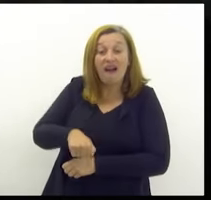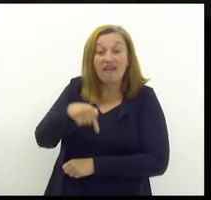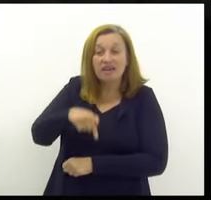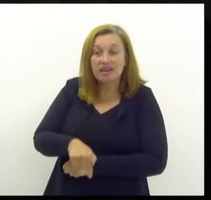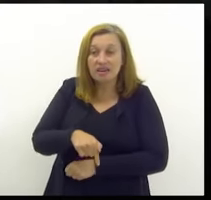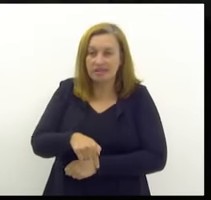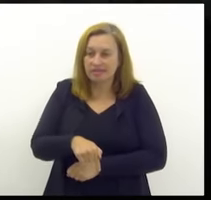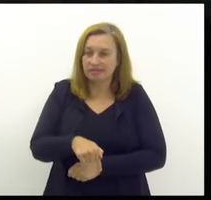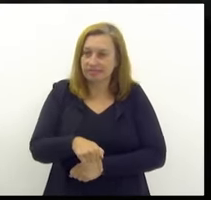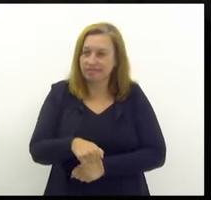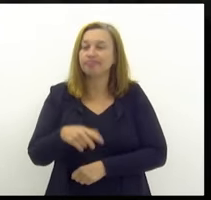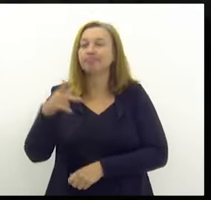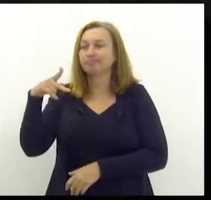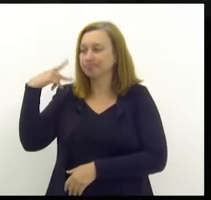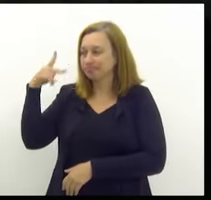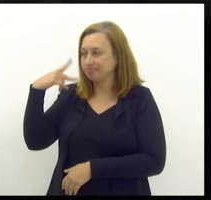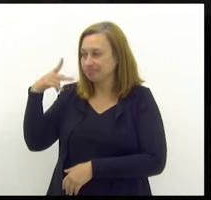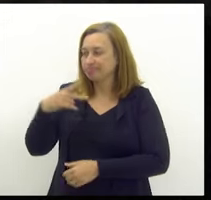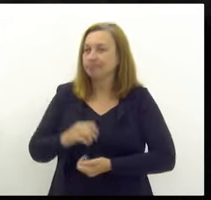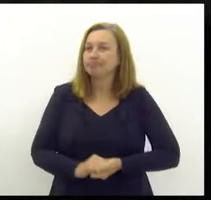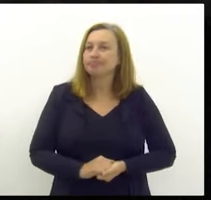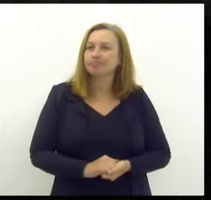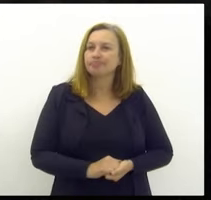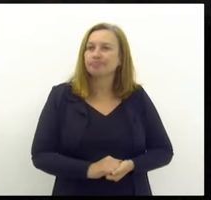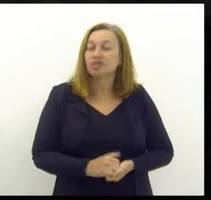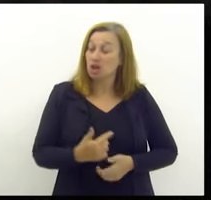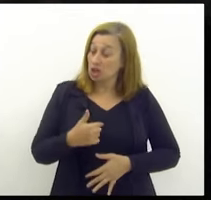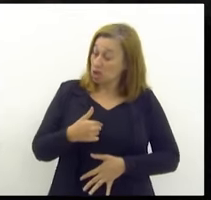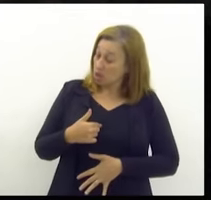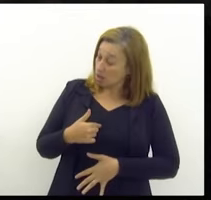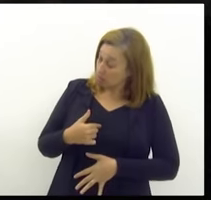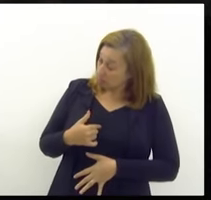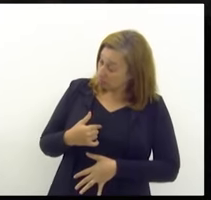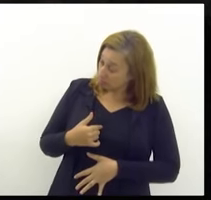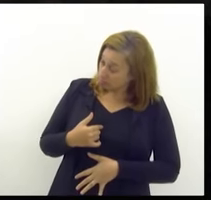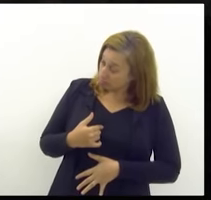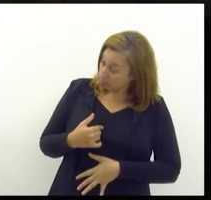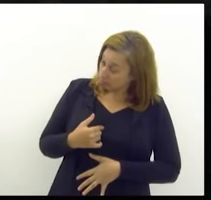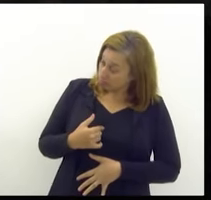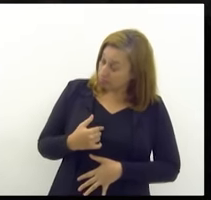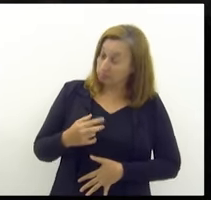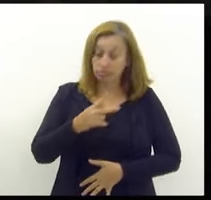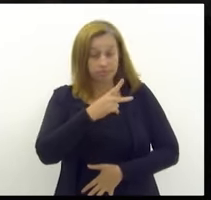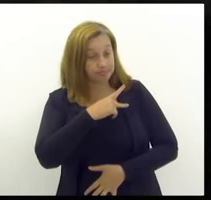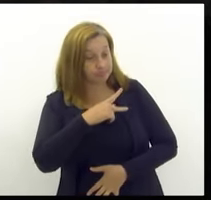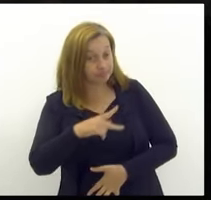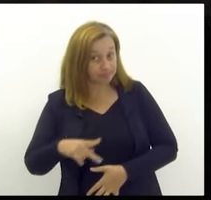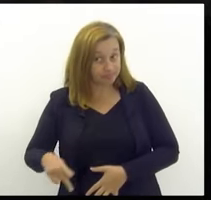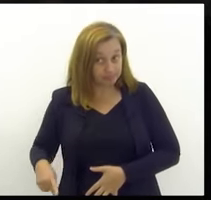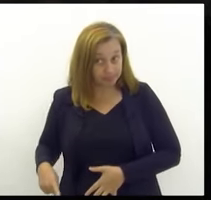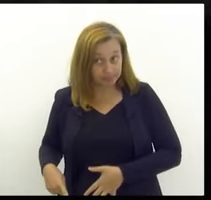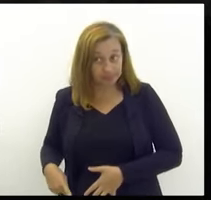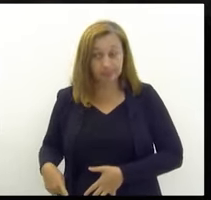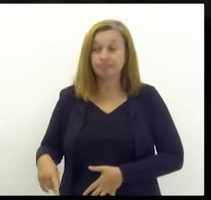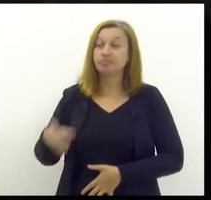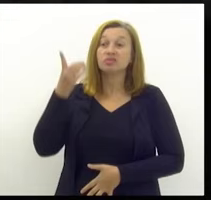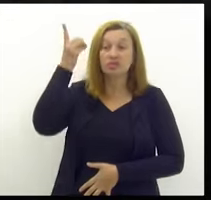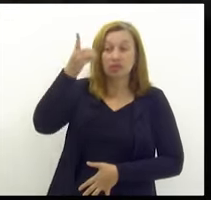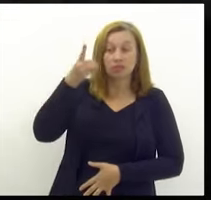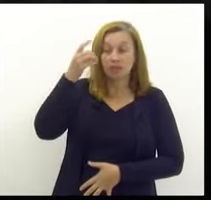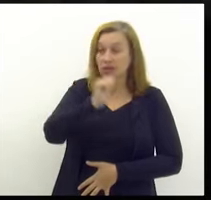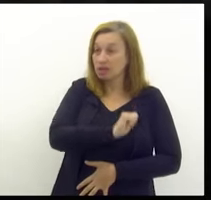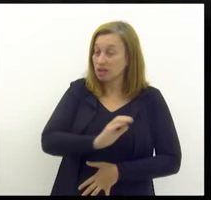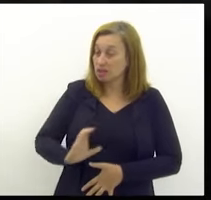eu modeste a parte sobre aqui presidência do deputado André Siciliano